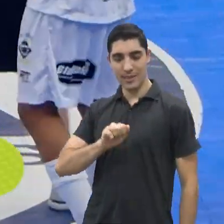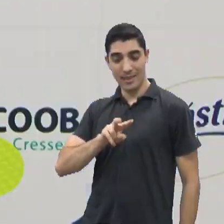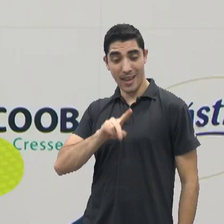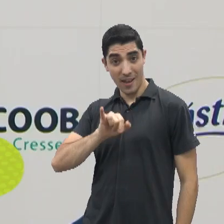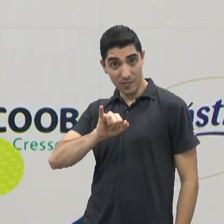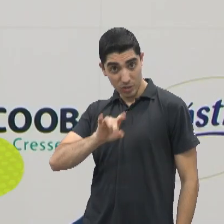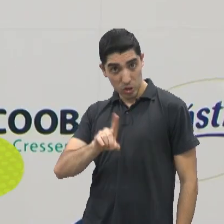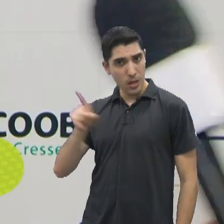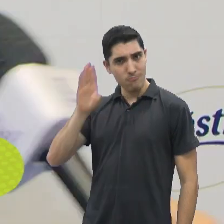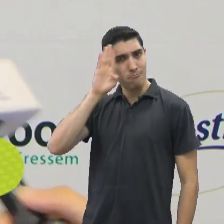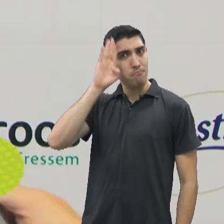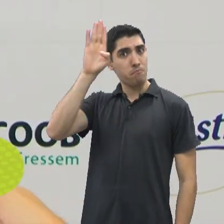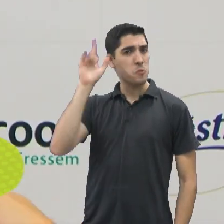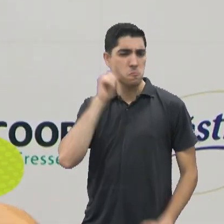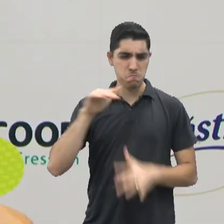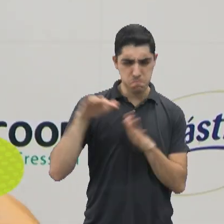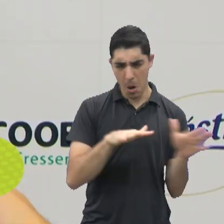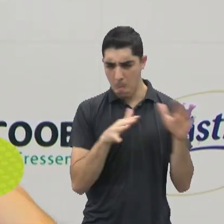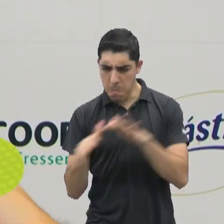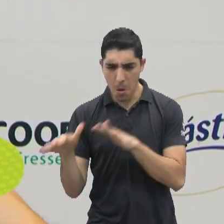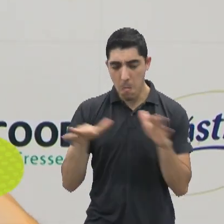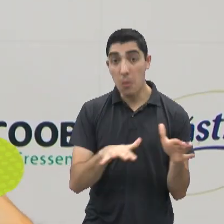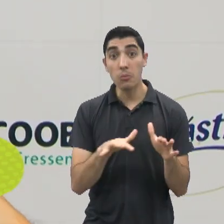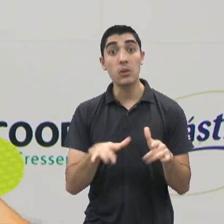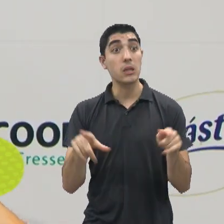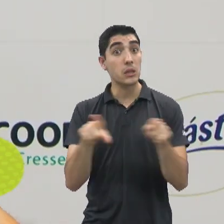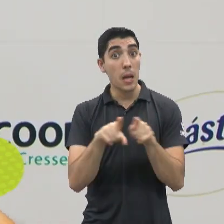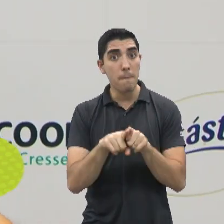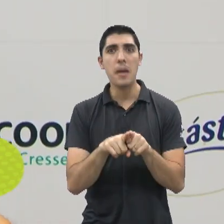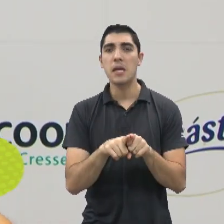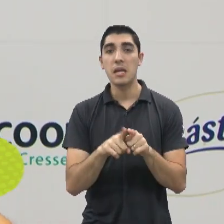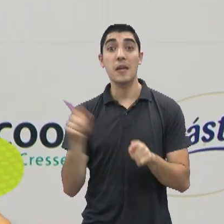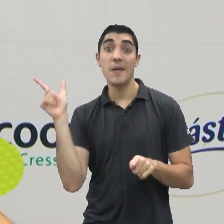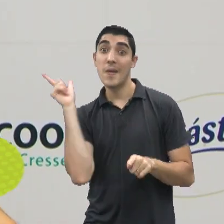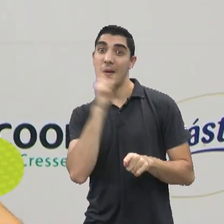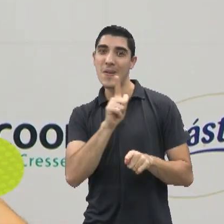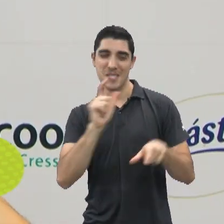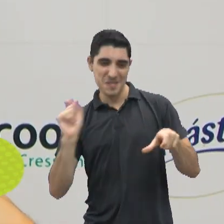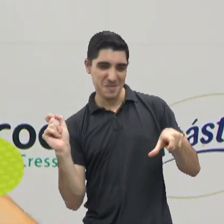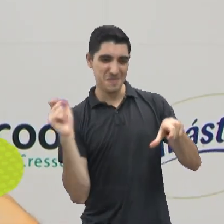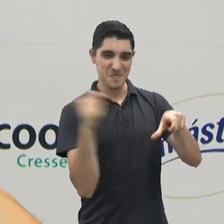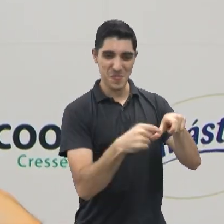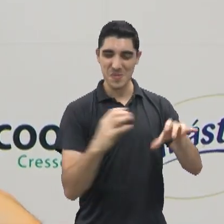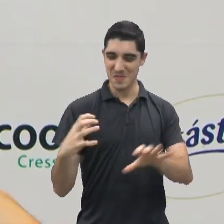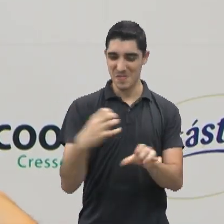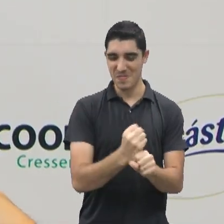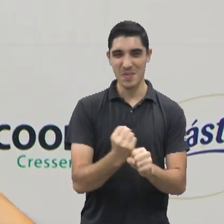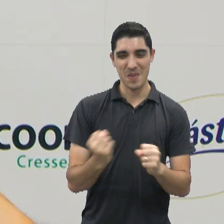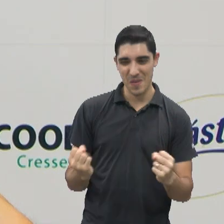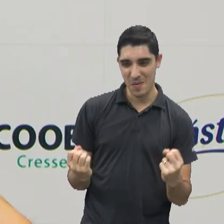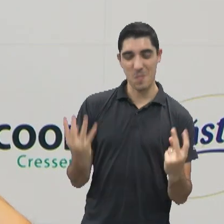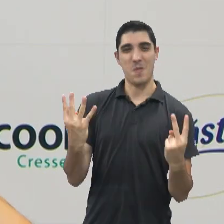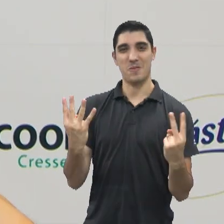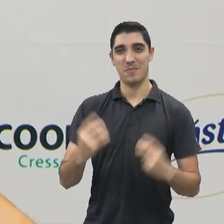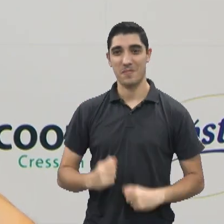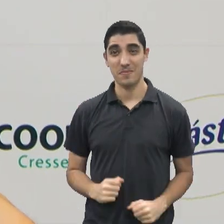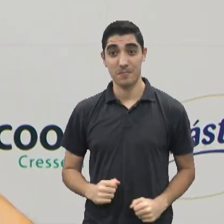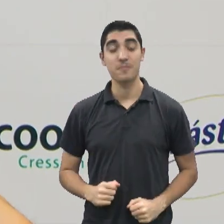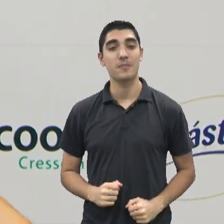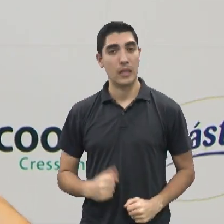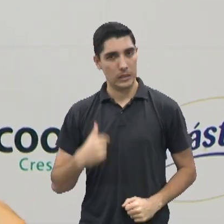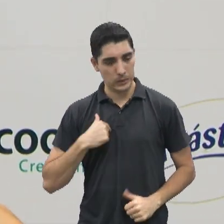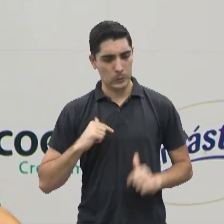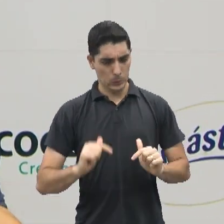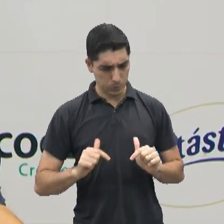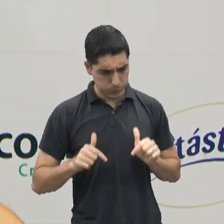resultado e feliz com a atuação de grandes defesas e com o gol da vitória. É muita dedicação, né? Do João,